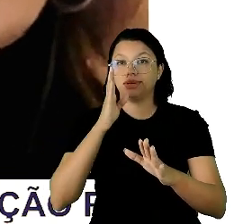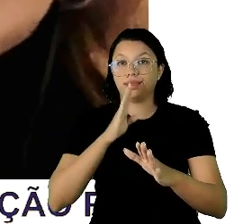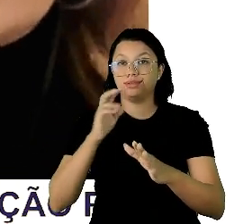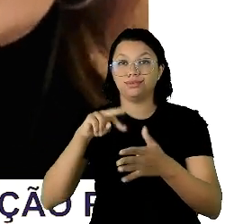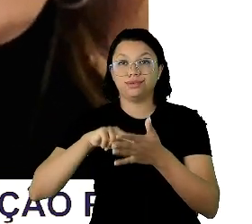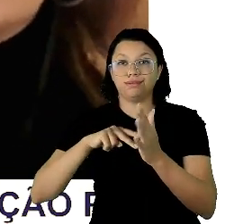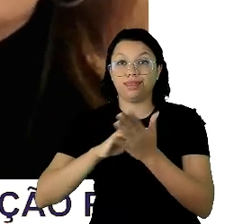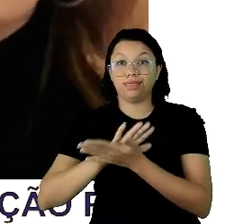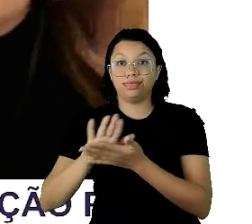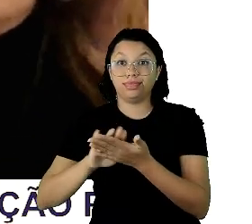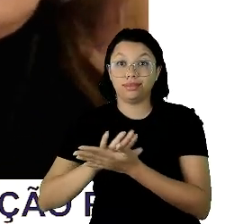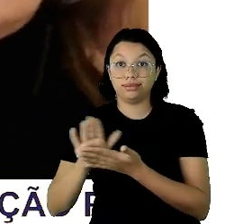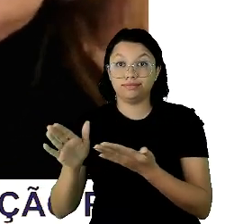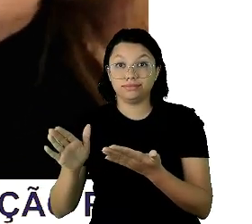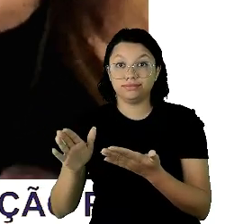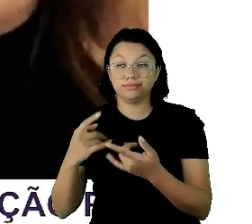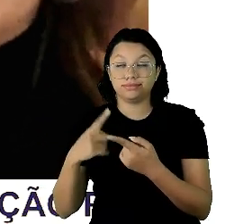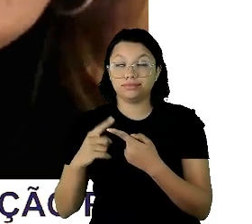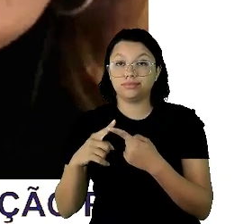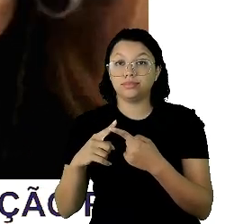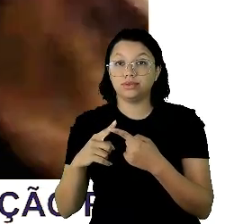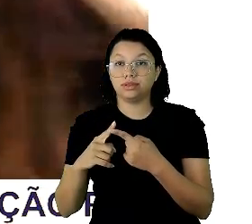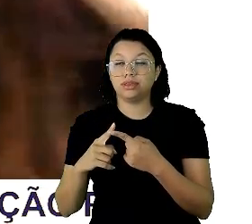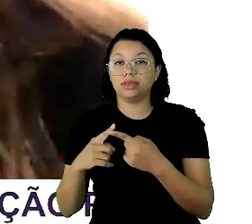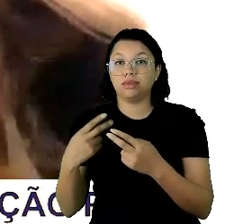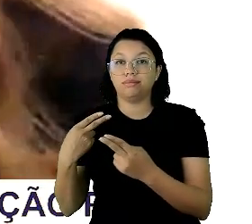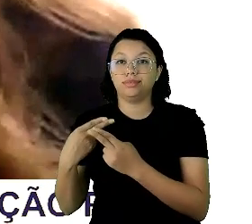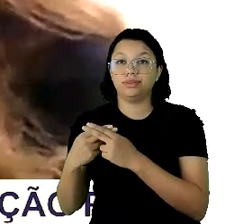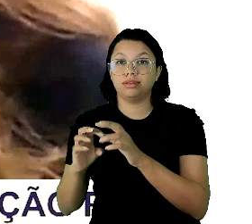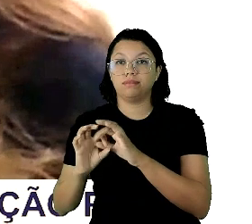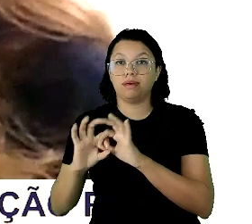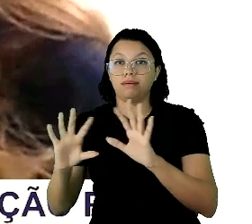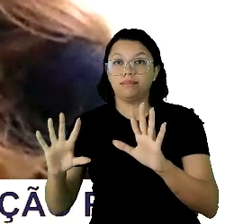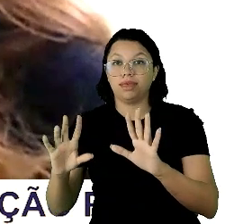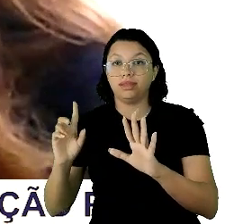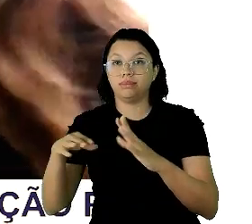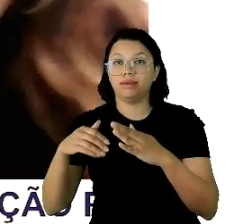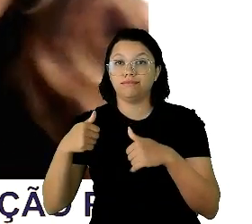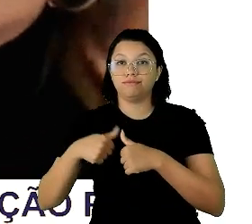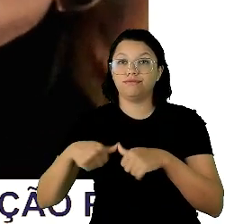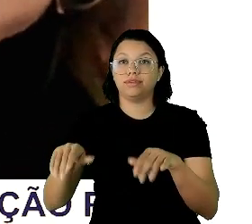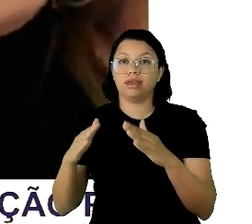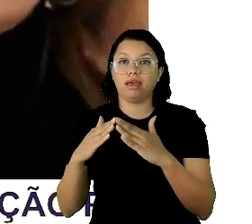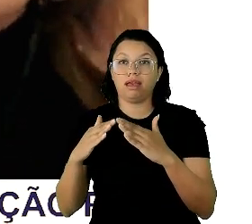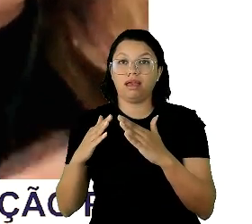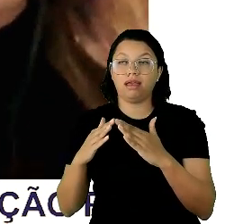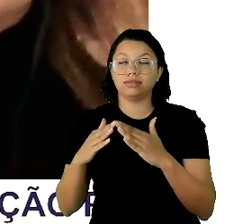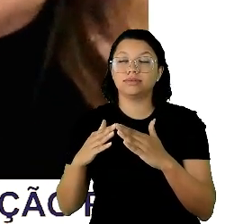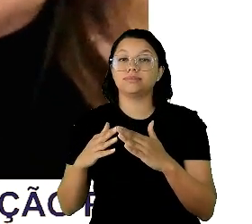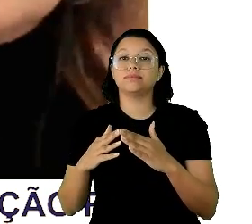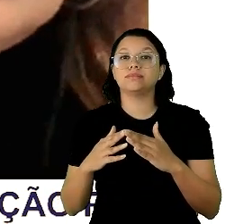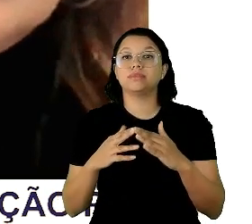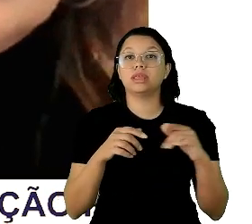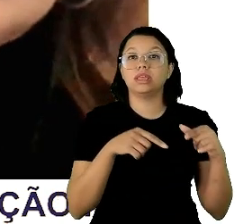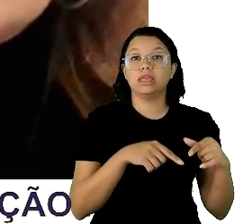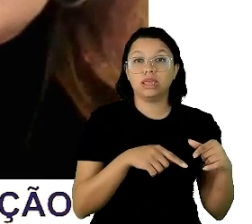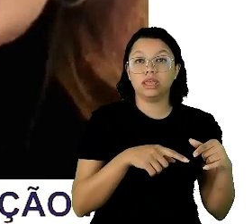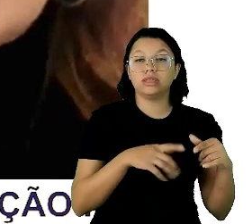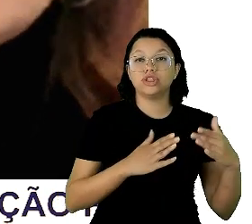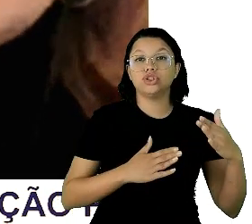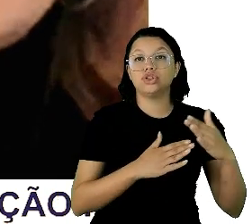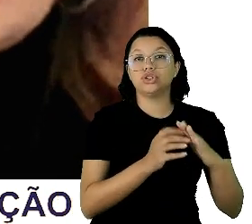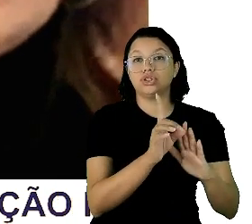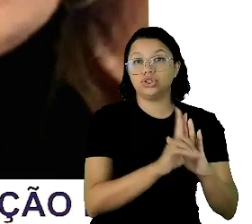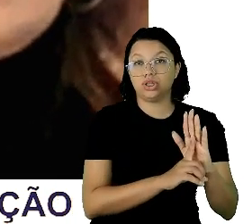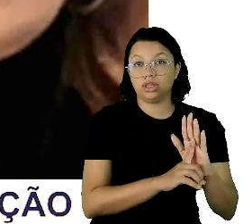porque o regime aberto é ficar em casa, e uma restritiva de direitos, melhor uma restritiva de direitos. E a restritiva